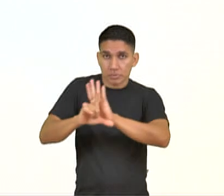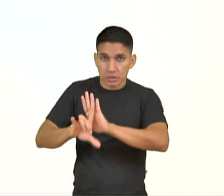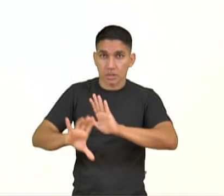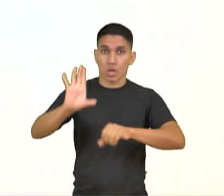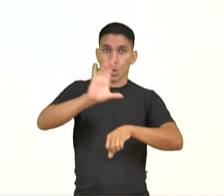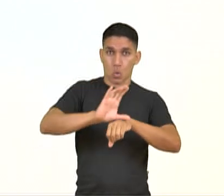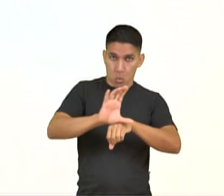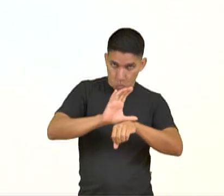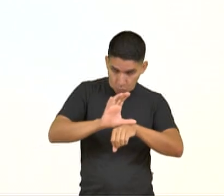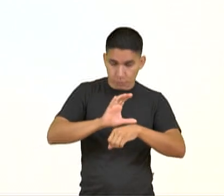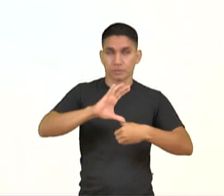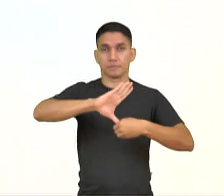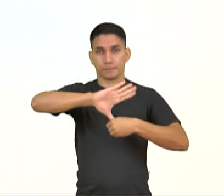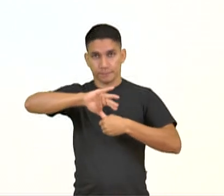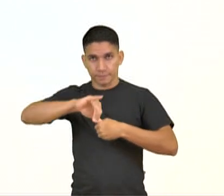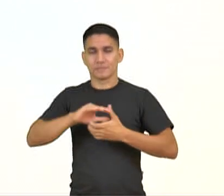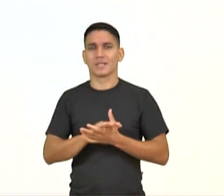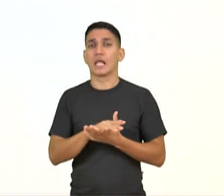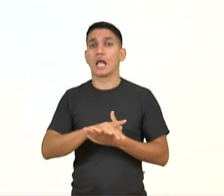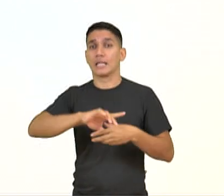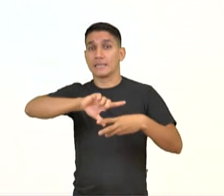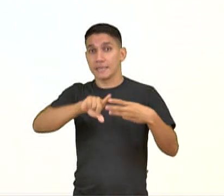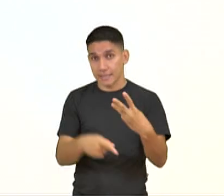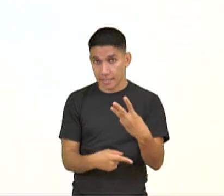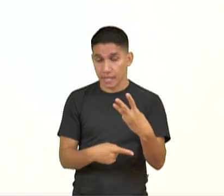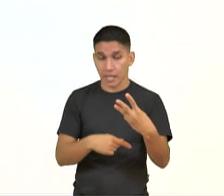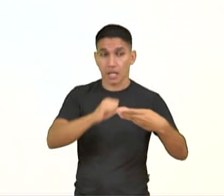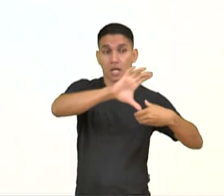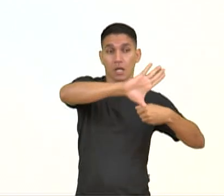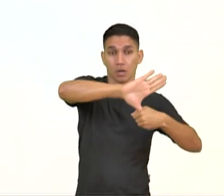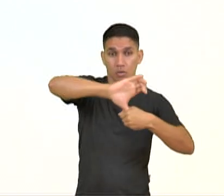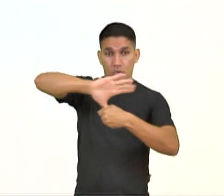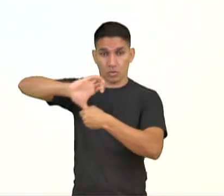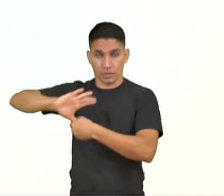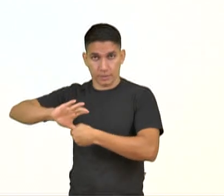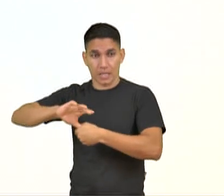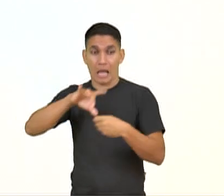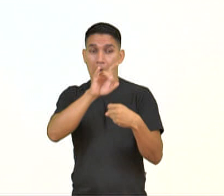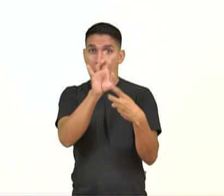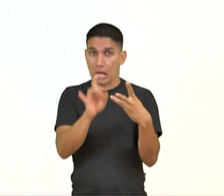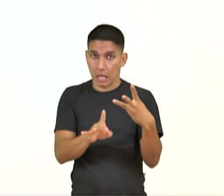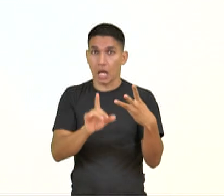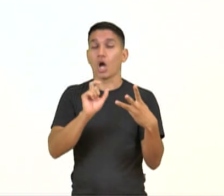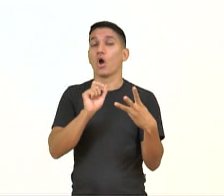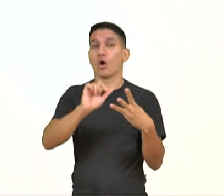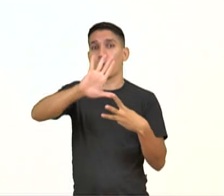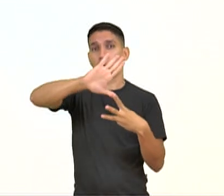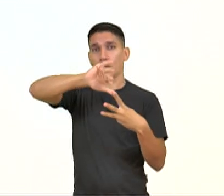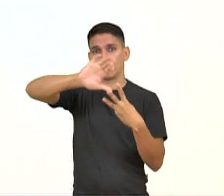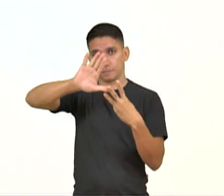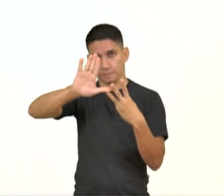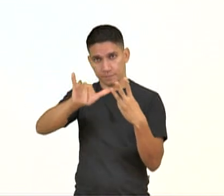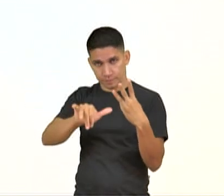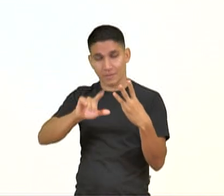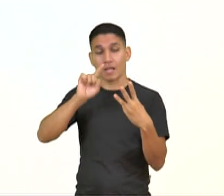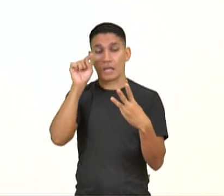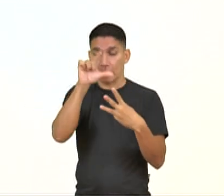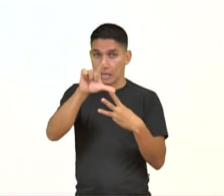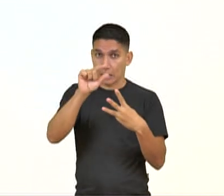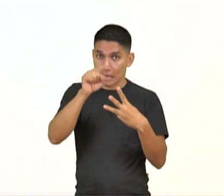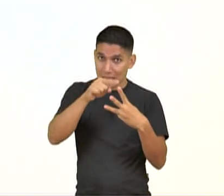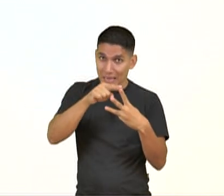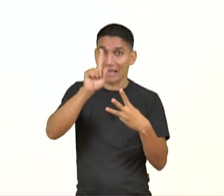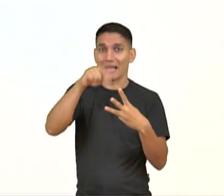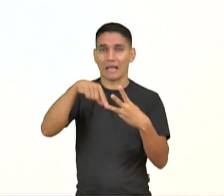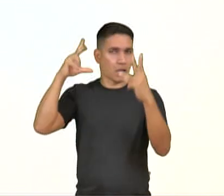e vai ser organizada por 3 cônsules. Cada um desses cônsules, incluindo um deles, inclusive era Napoleão